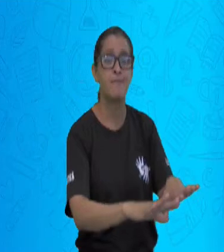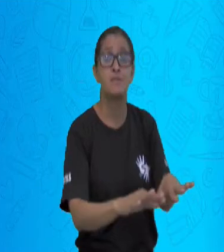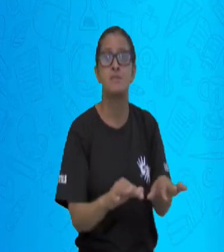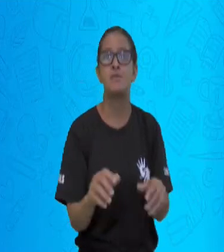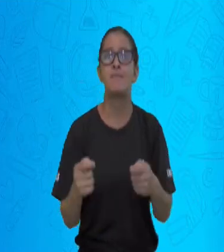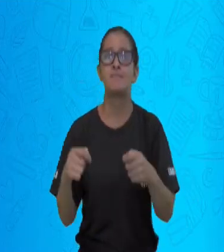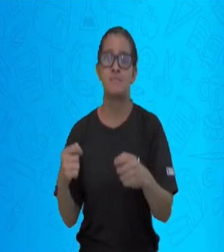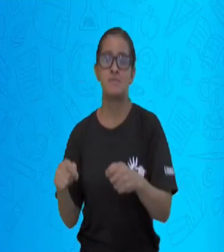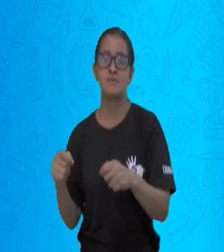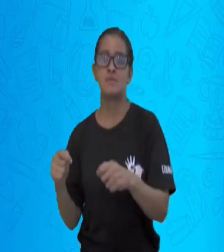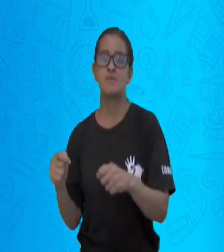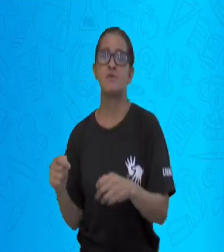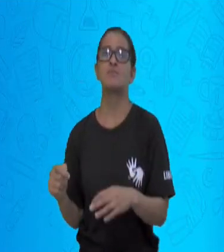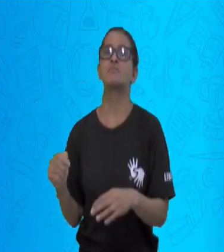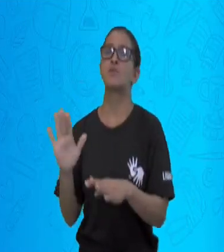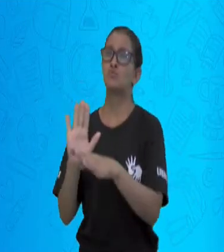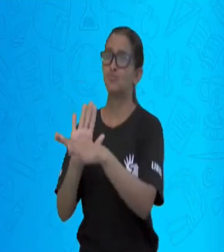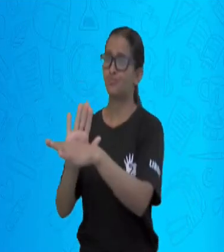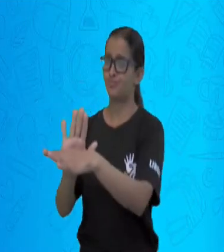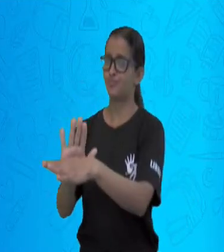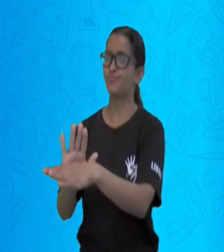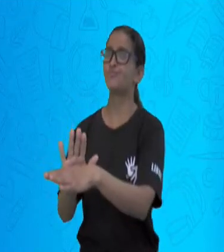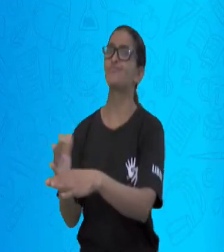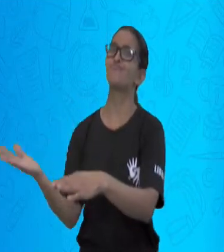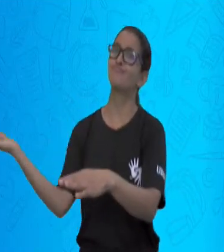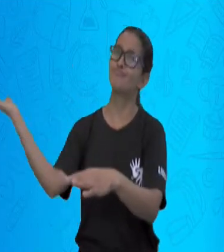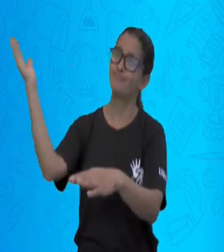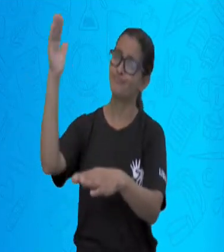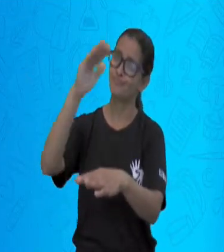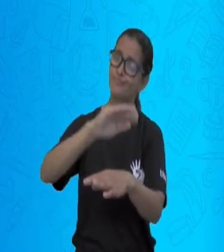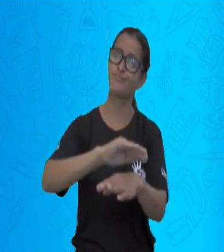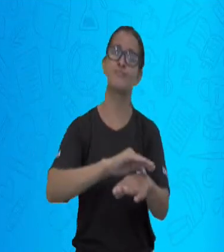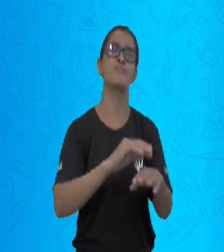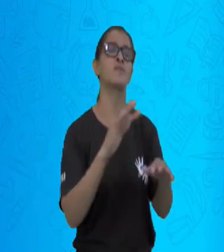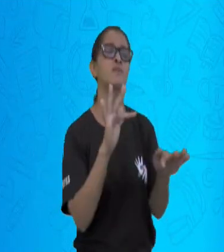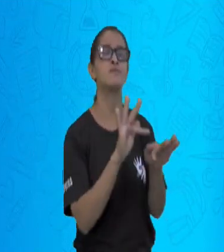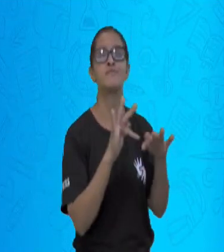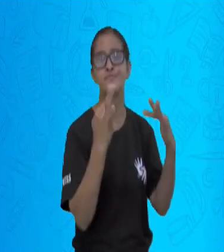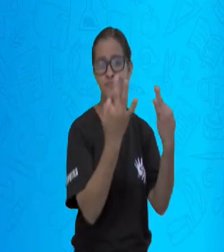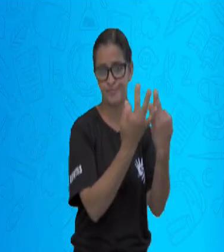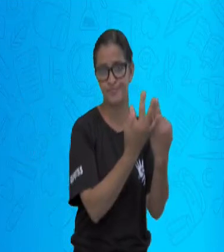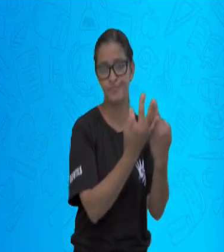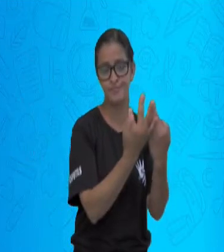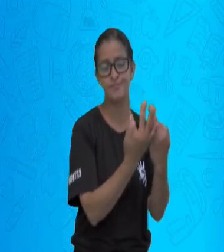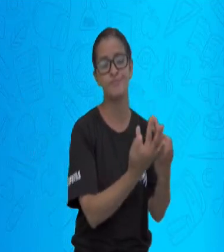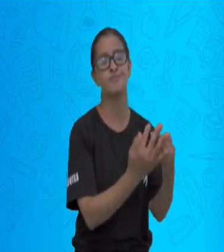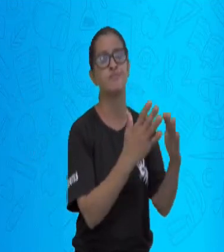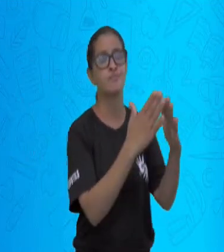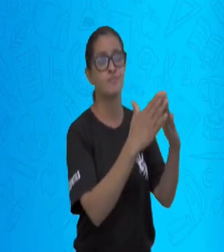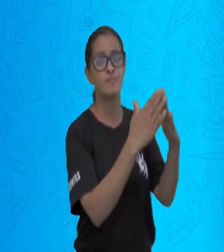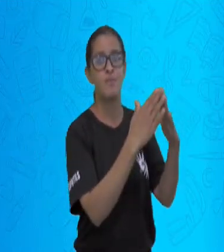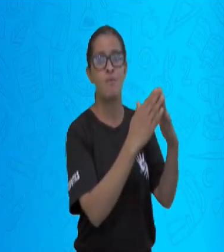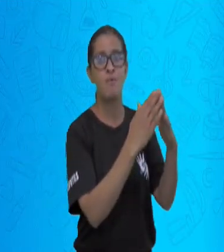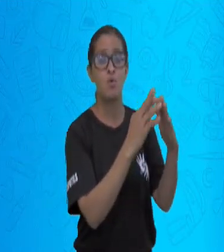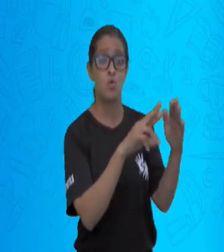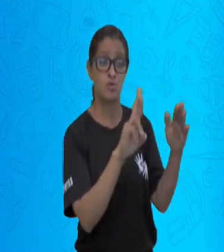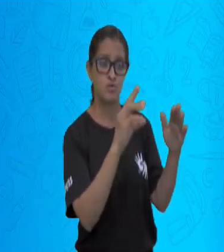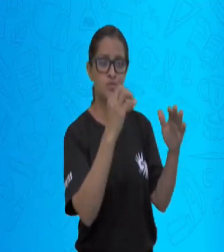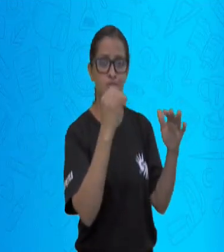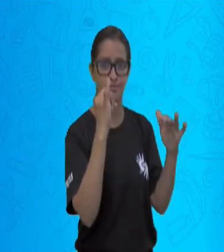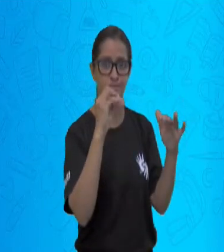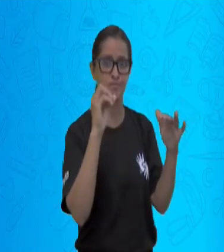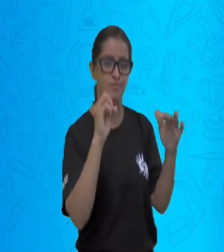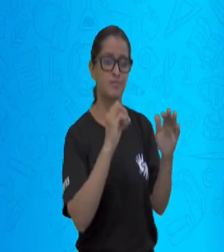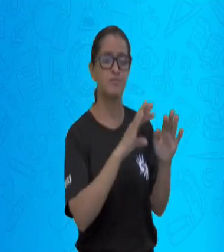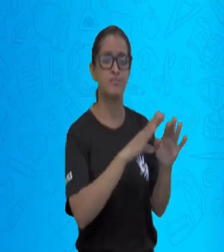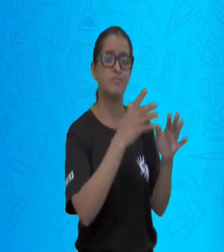famílias, tá? Igual o nosso Rio Doce, aconteceu este ano, no início do ano. O Rio Doce, né, encheu muito e ele vai tomando o quê?